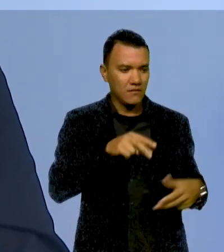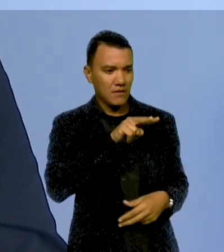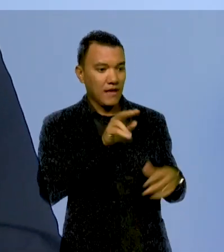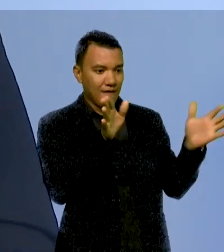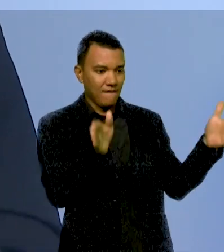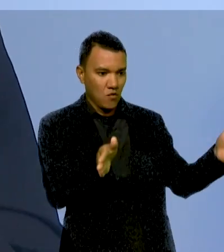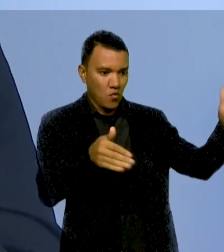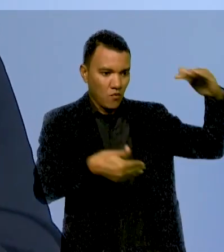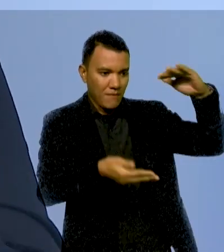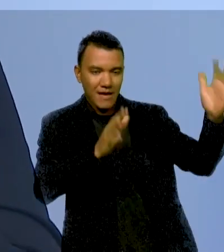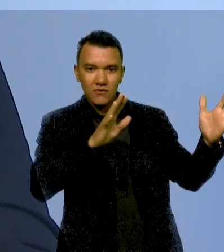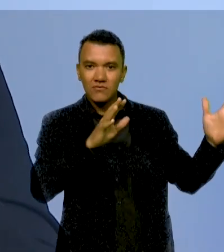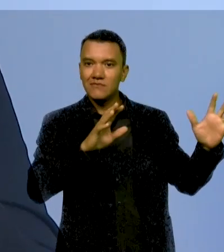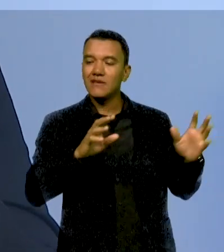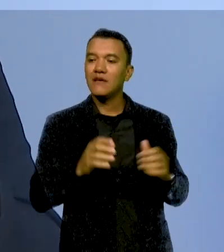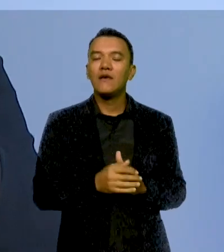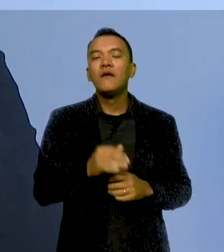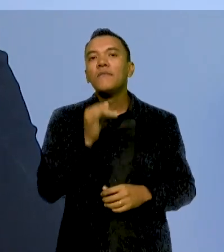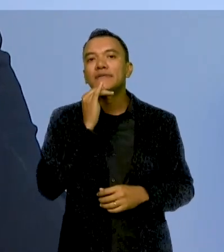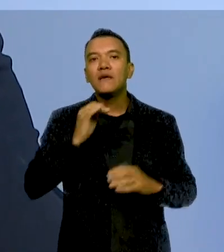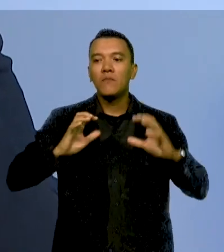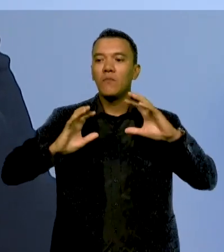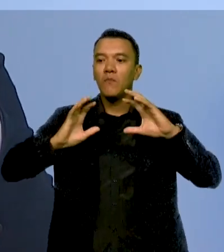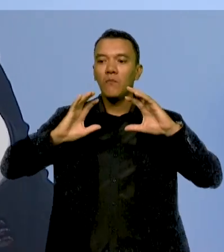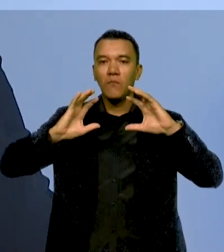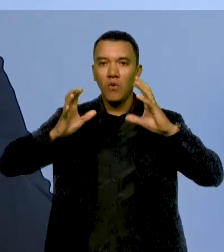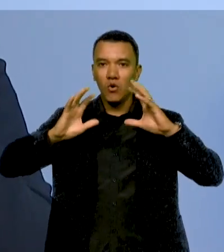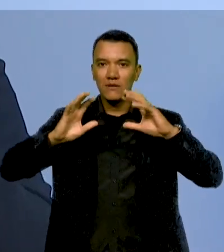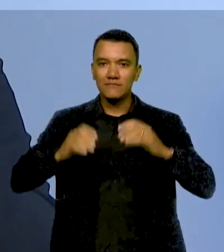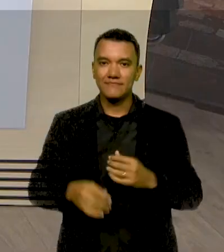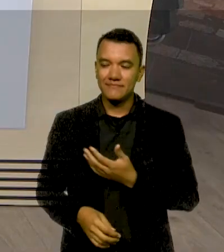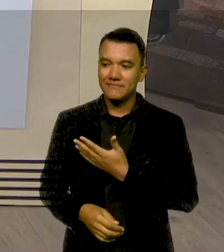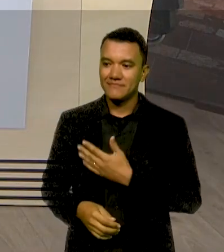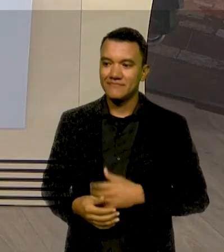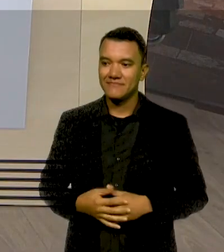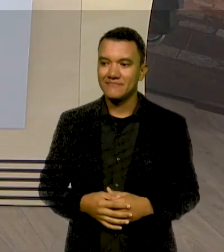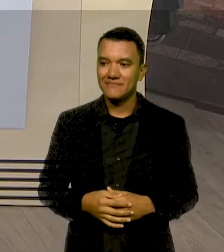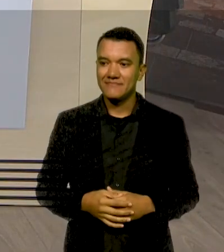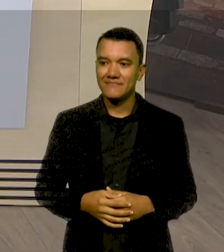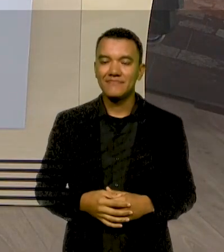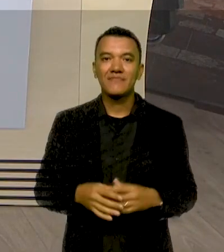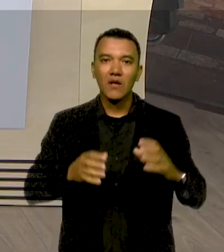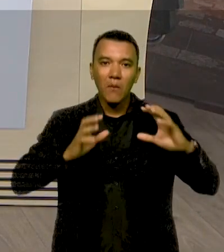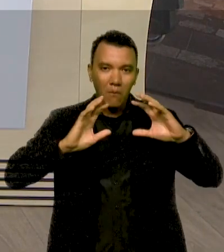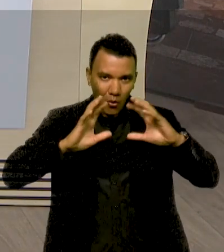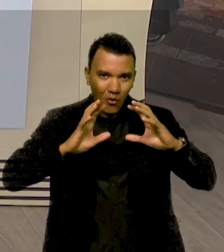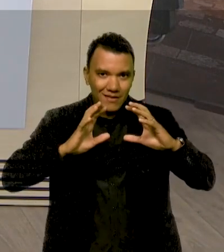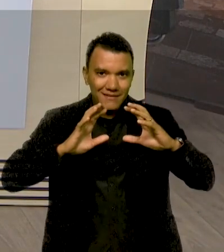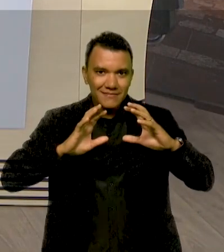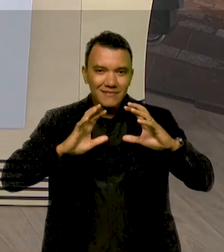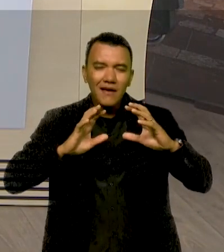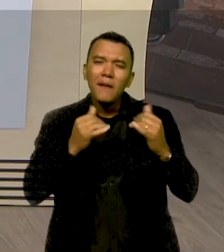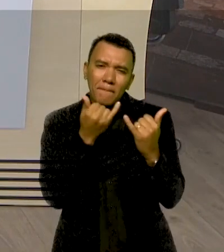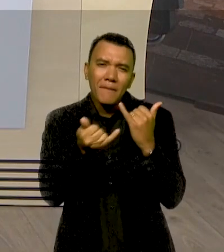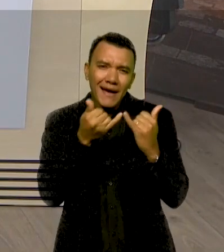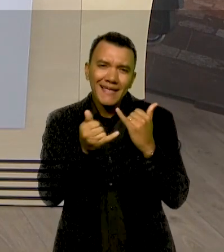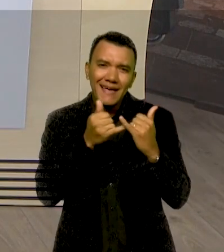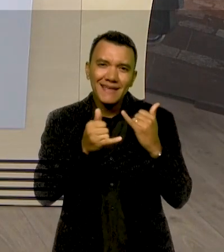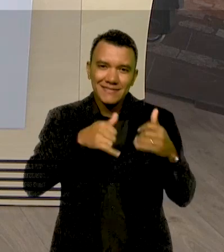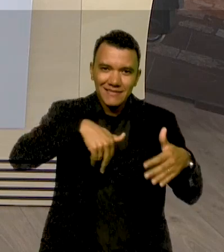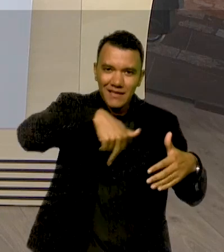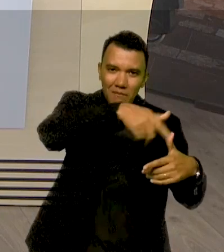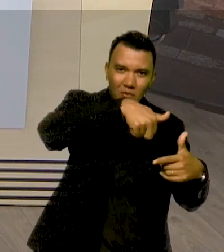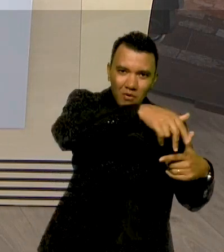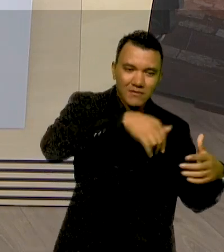dia. Sim. Então, por exemplo, para o sinal de bola, a gente faz essas duas configurações de mão e faz esse movimento, justamente dando a ideia da bola aqui na mão, o